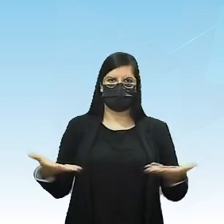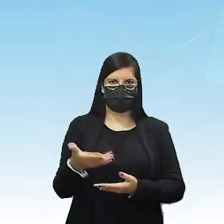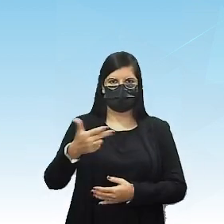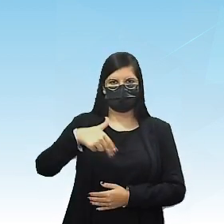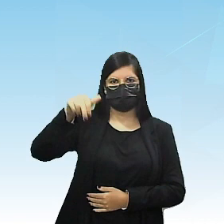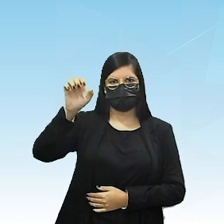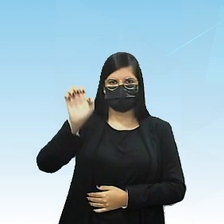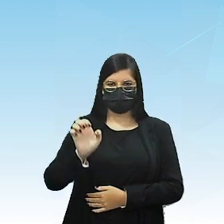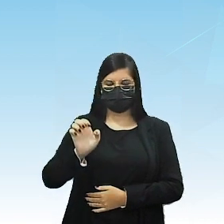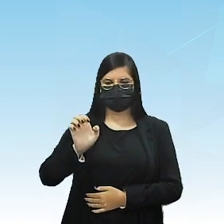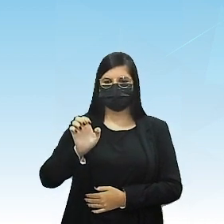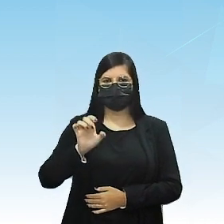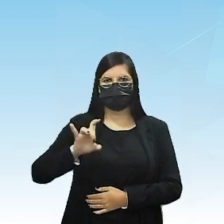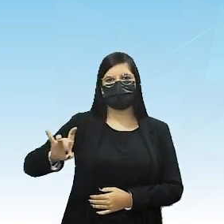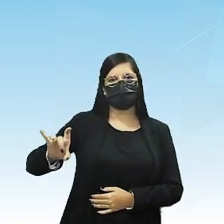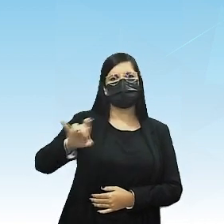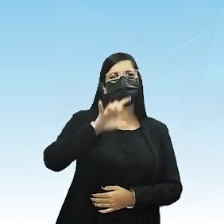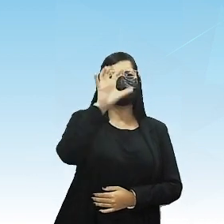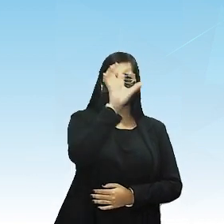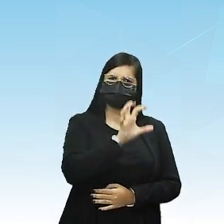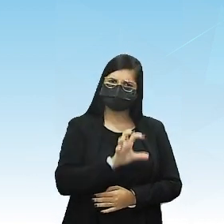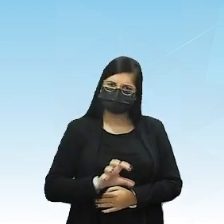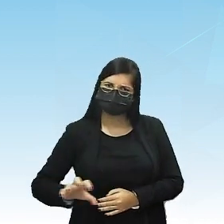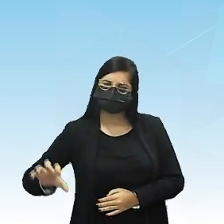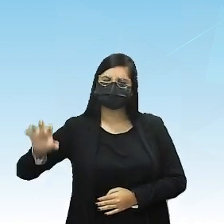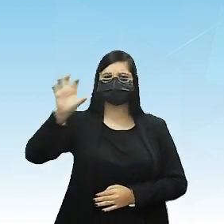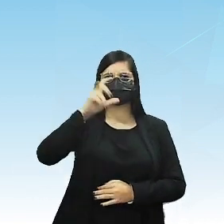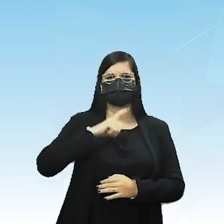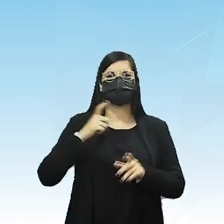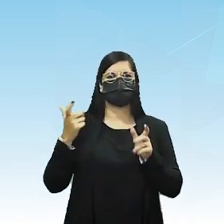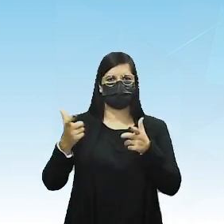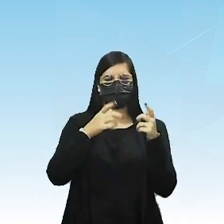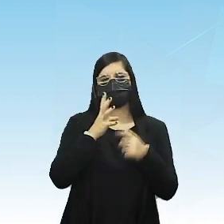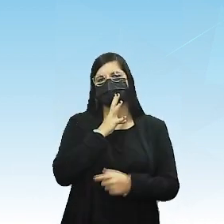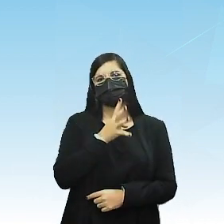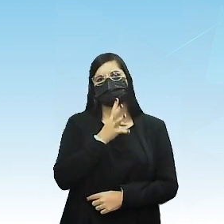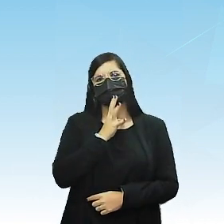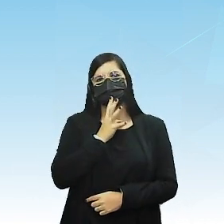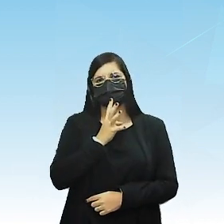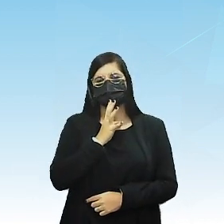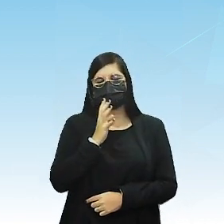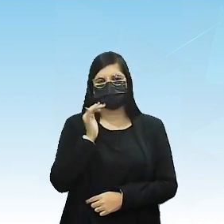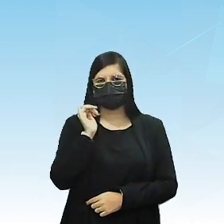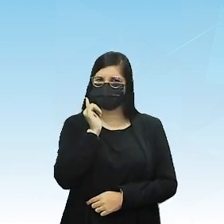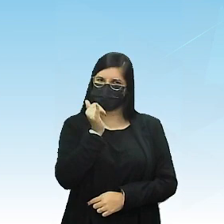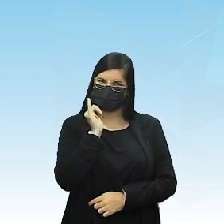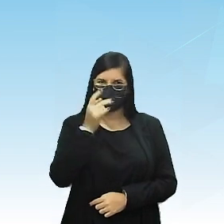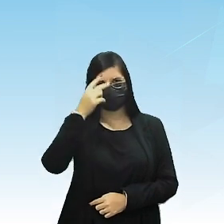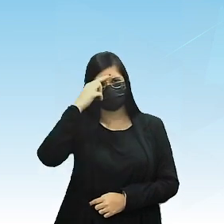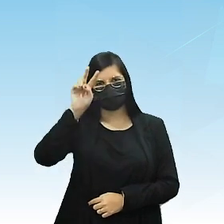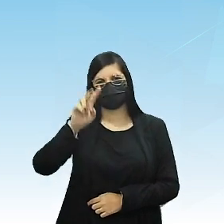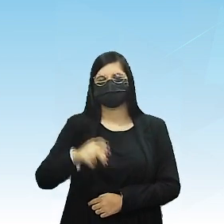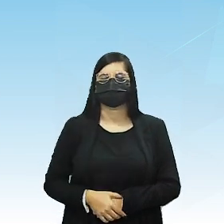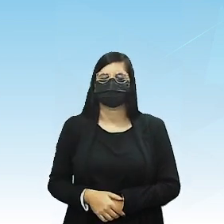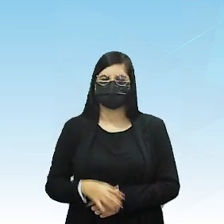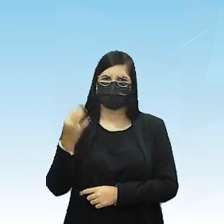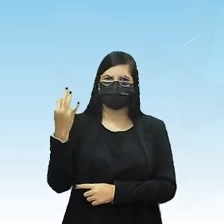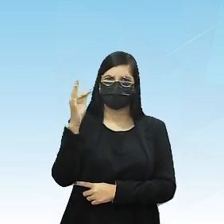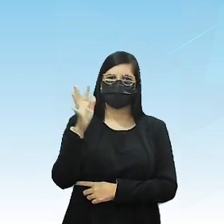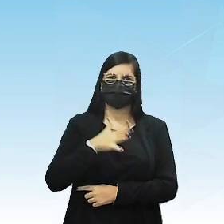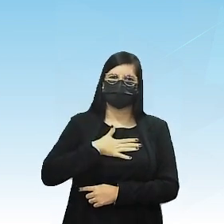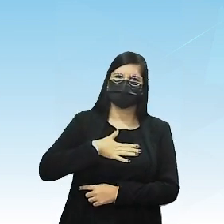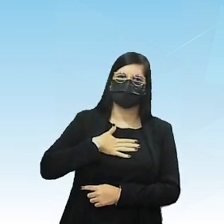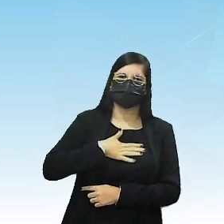Nordeste, mas assim, cada região a gente conhece, né? Cada lugar a gente conhece uma história folclórica que a gente gosta, que a